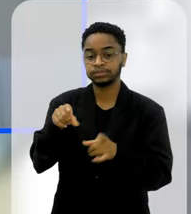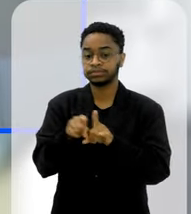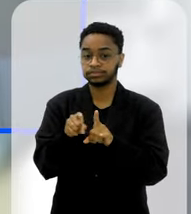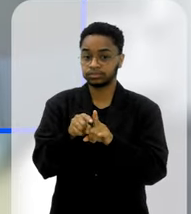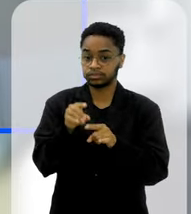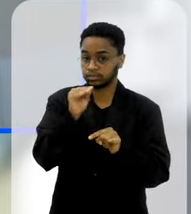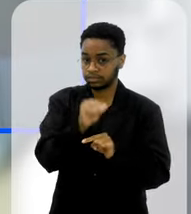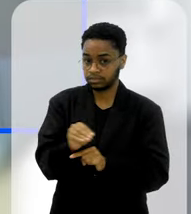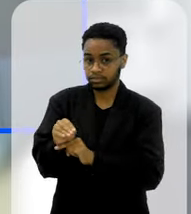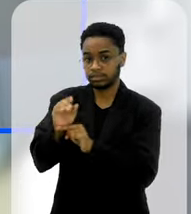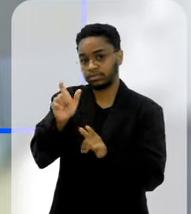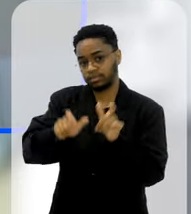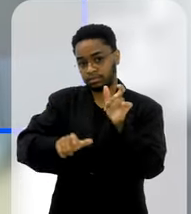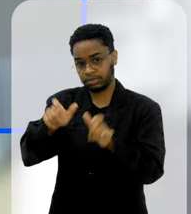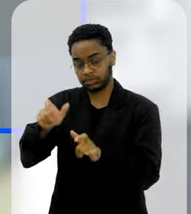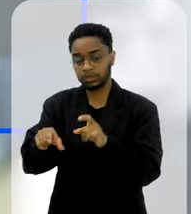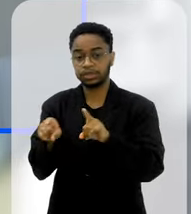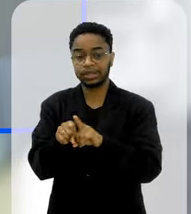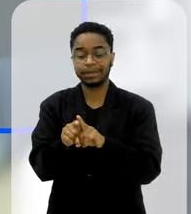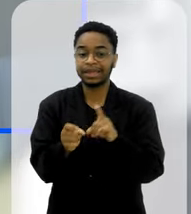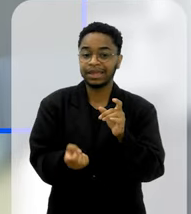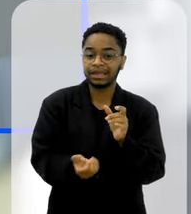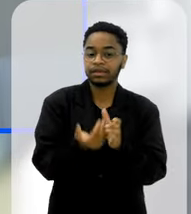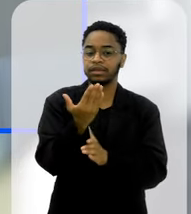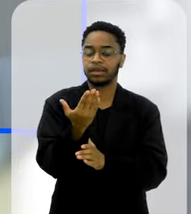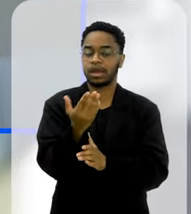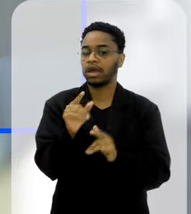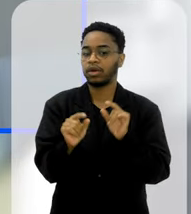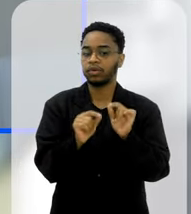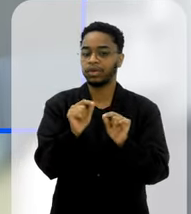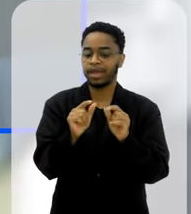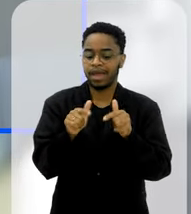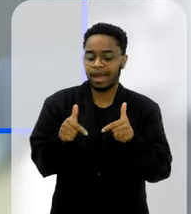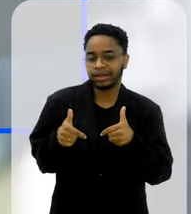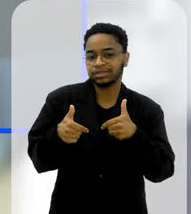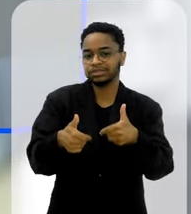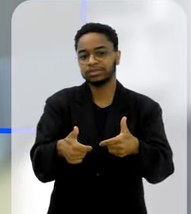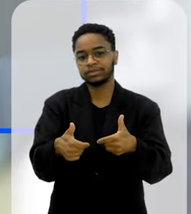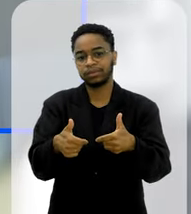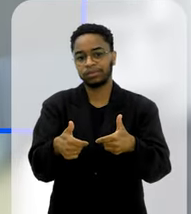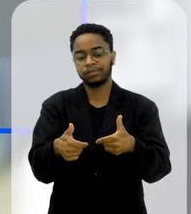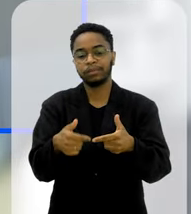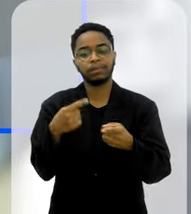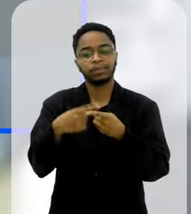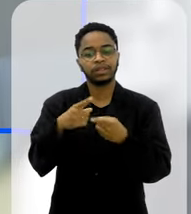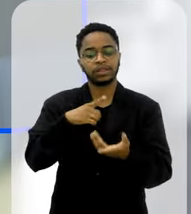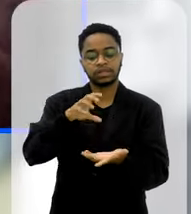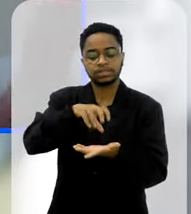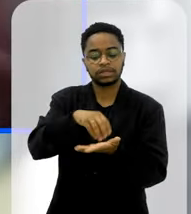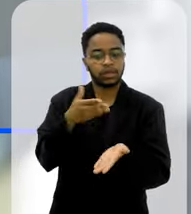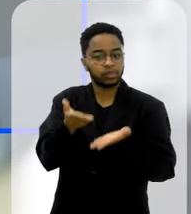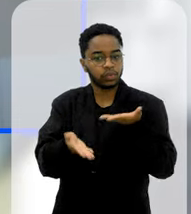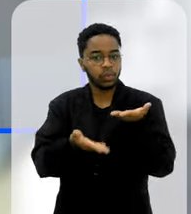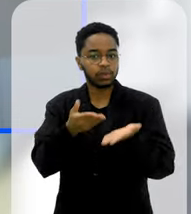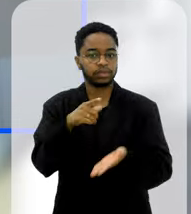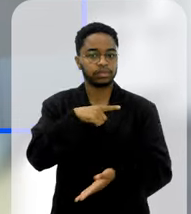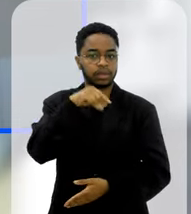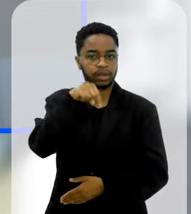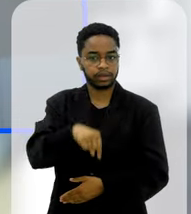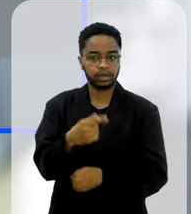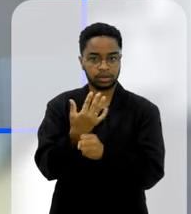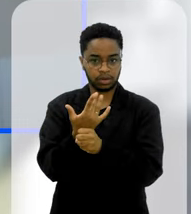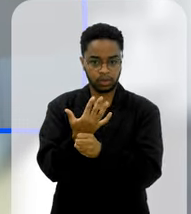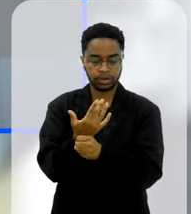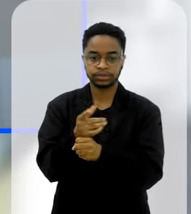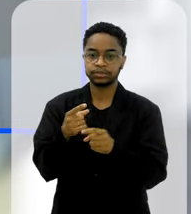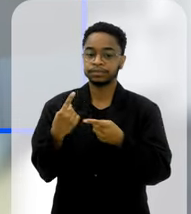gerontologia, para dar conta, né, dessas questões e criar, né, atividade, nosso grande centro de convivência que nós